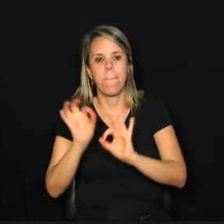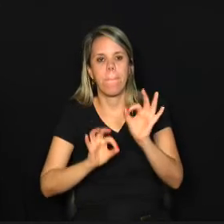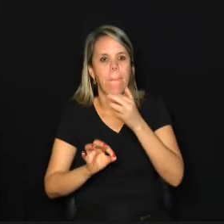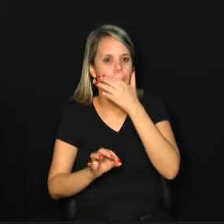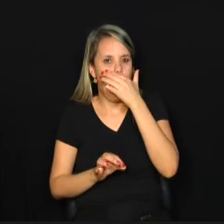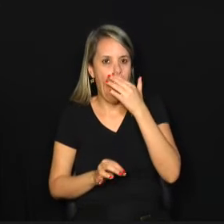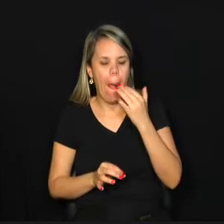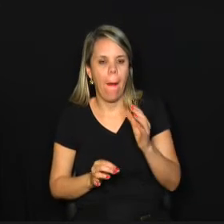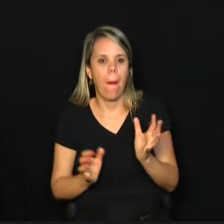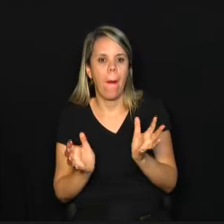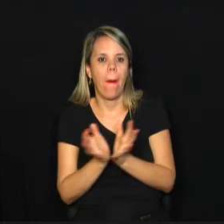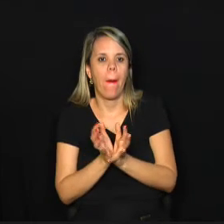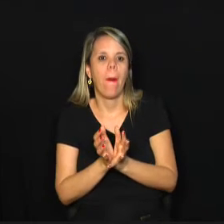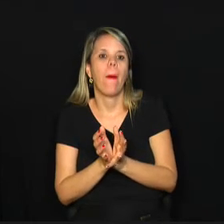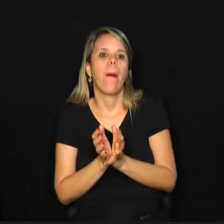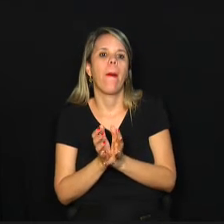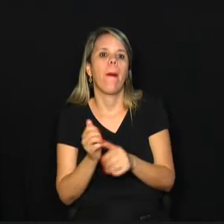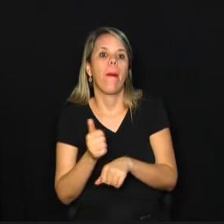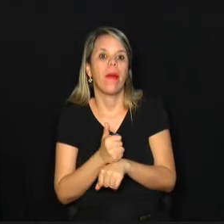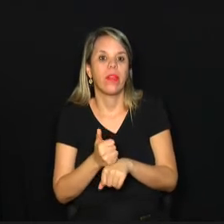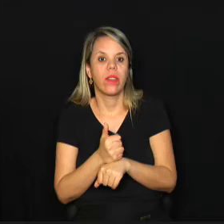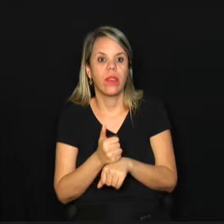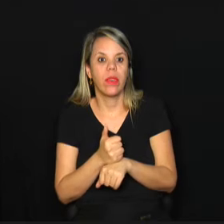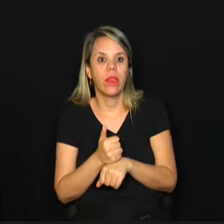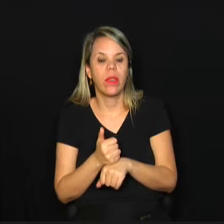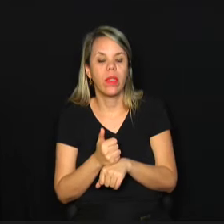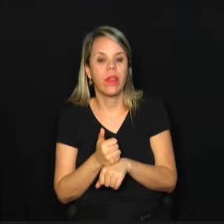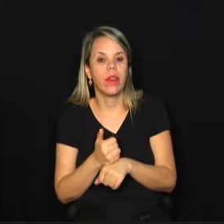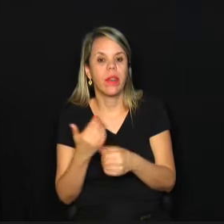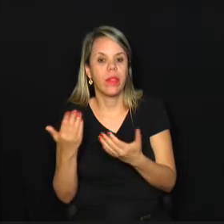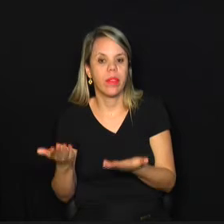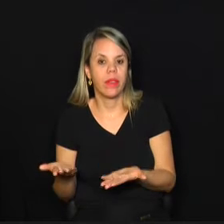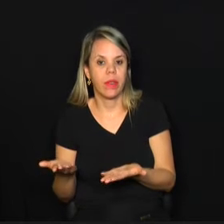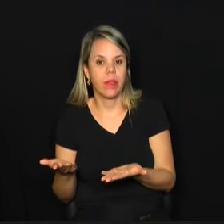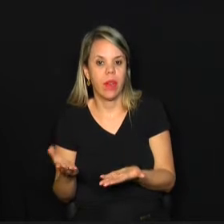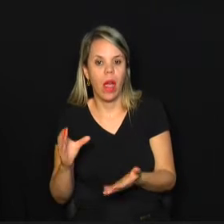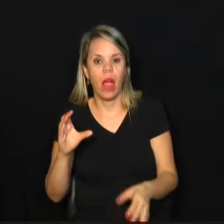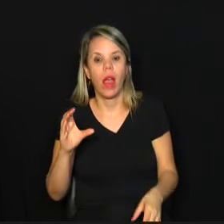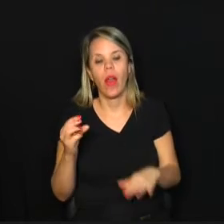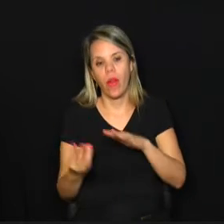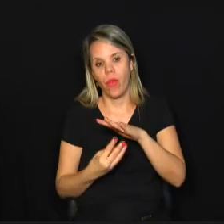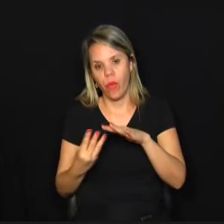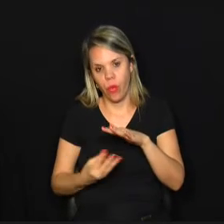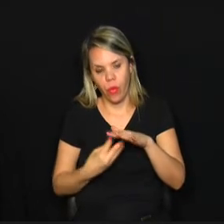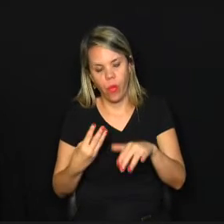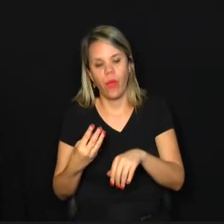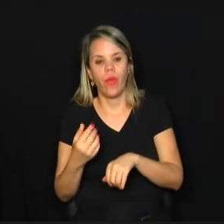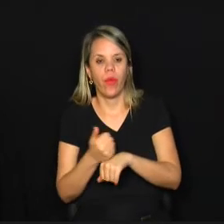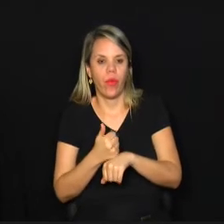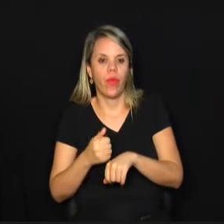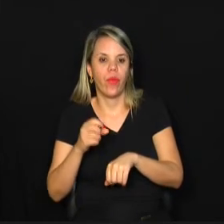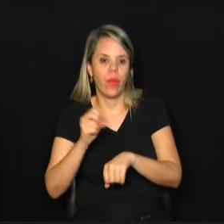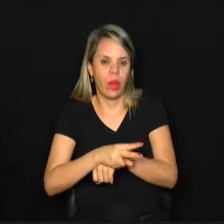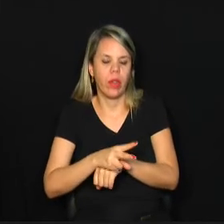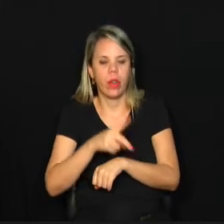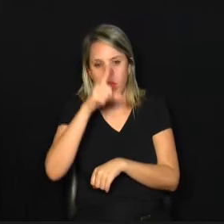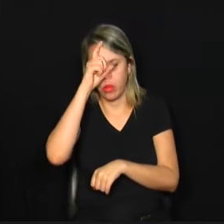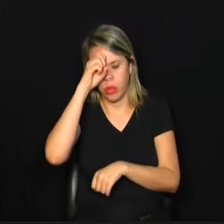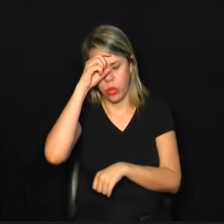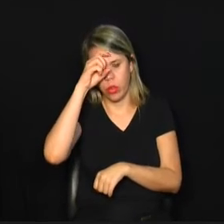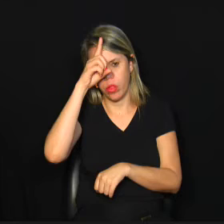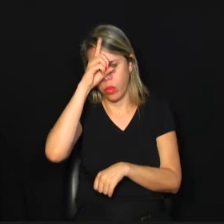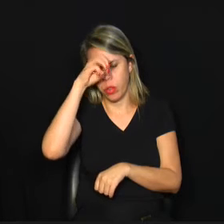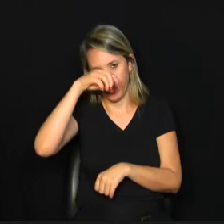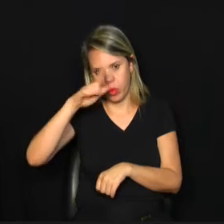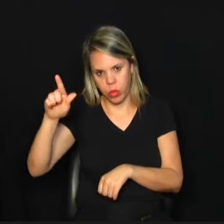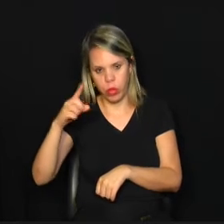cargos comissionados. Sendo que esse servidor público, também da rede Marugate, é um servidor que está com